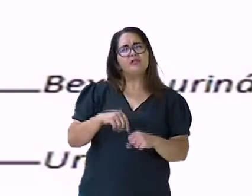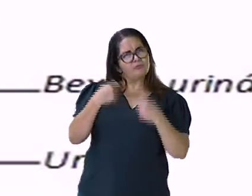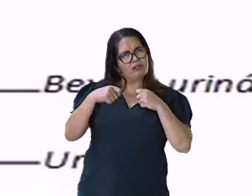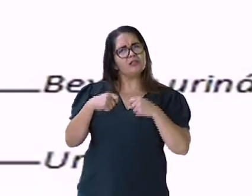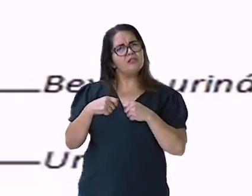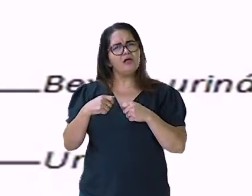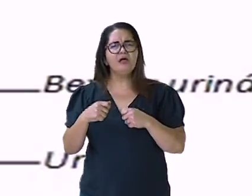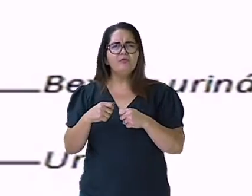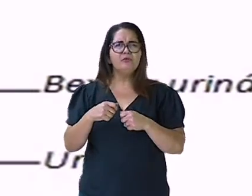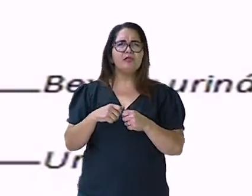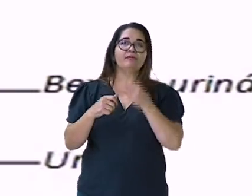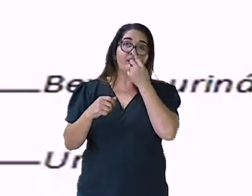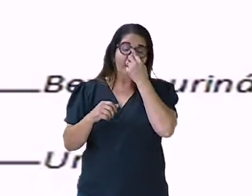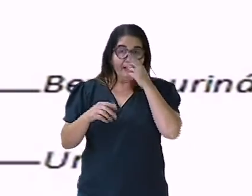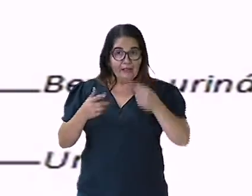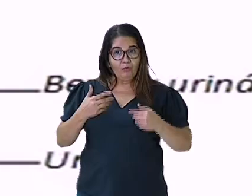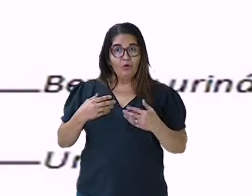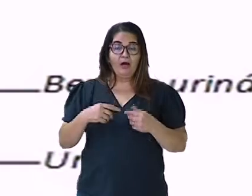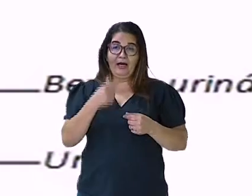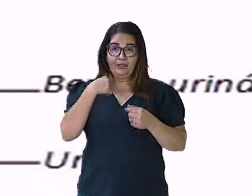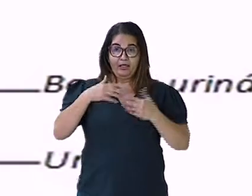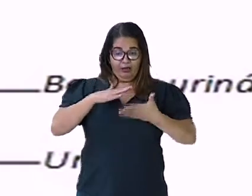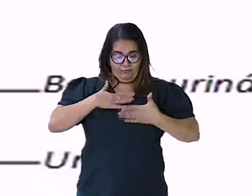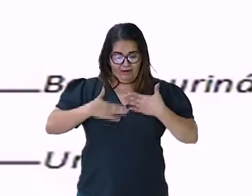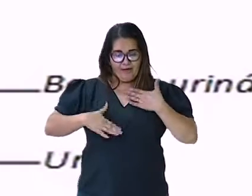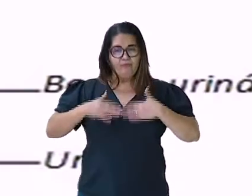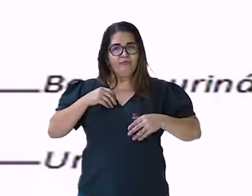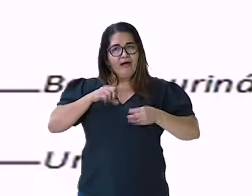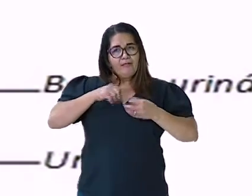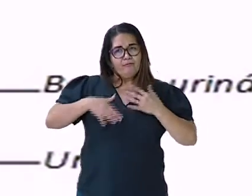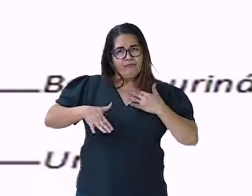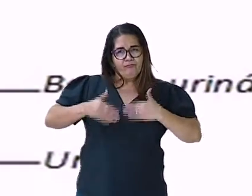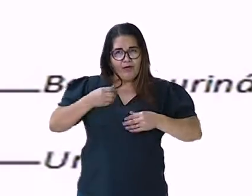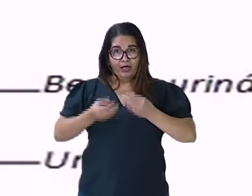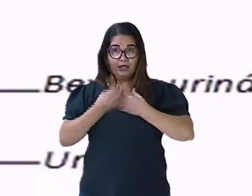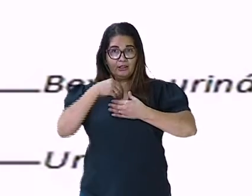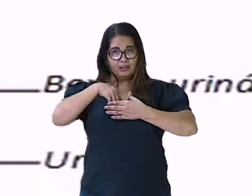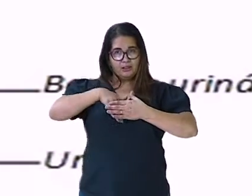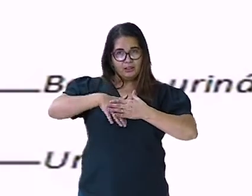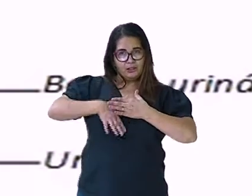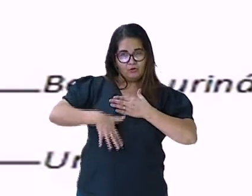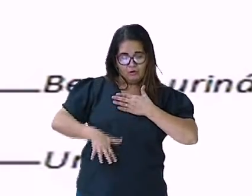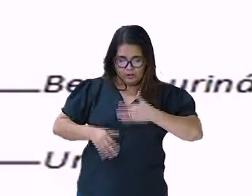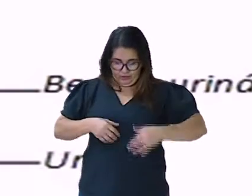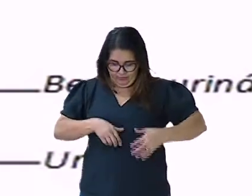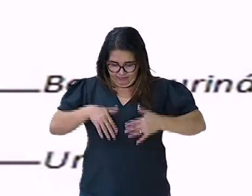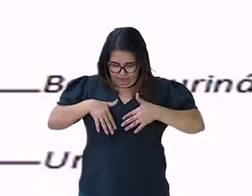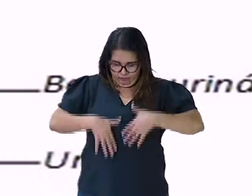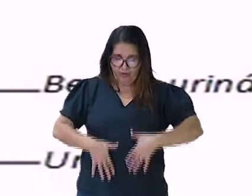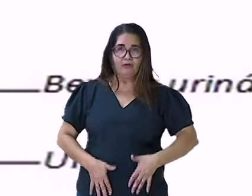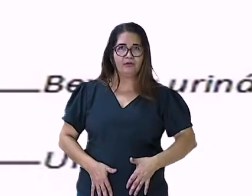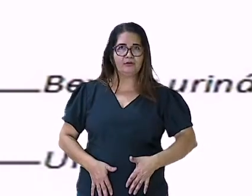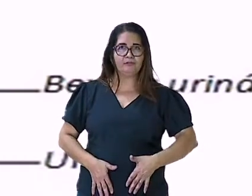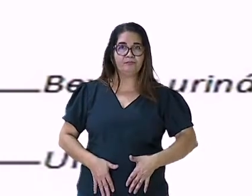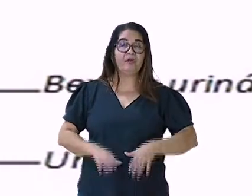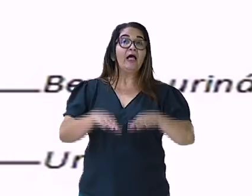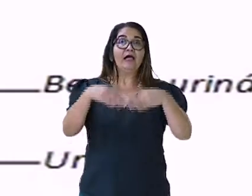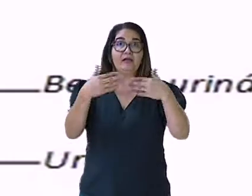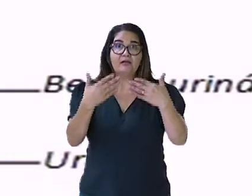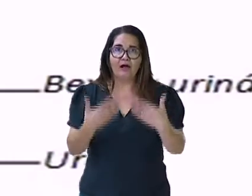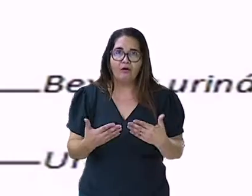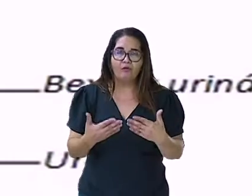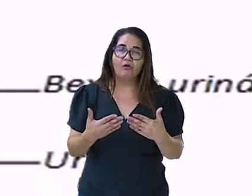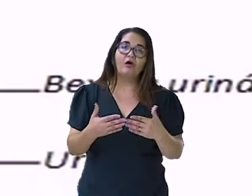por todo o nosso corpo e a urina segue até chegar na bexiga, onde